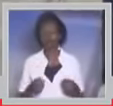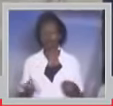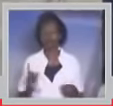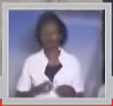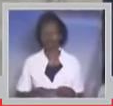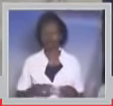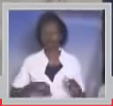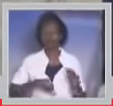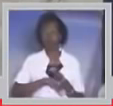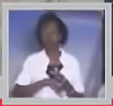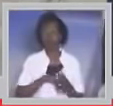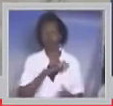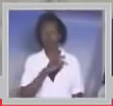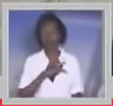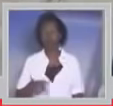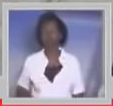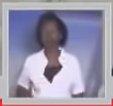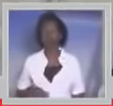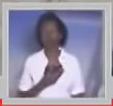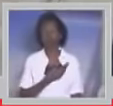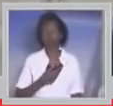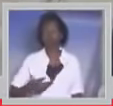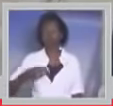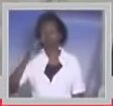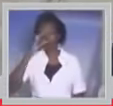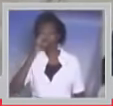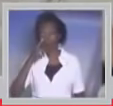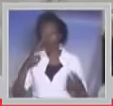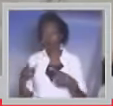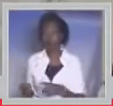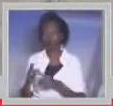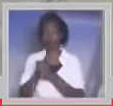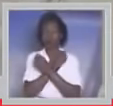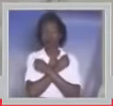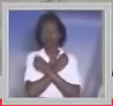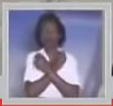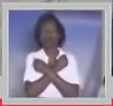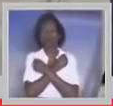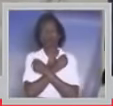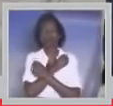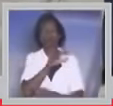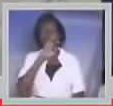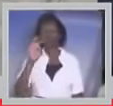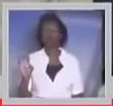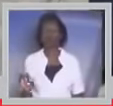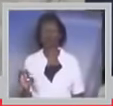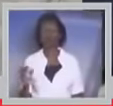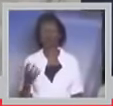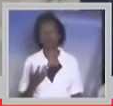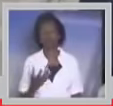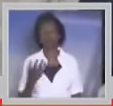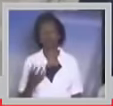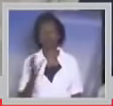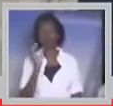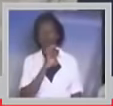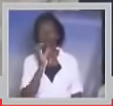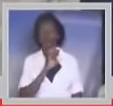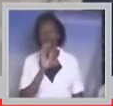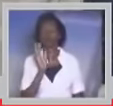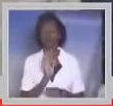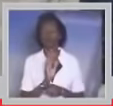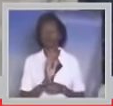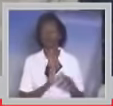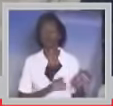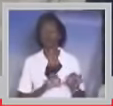atentado criminoso do governo Alckmin contra o magistério Estadual todas queremos providências também